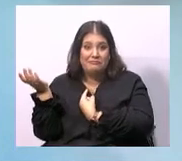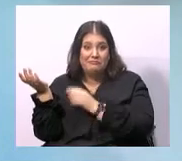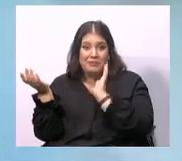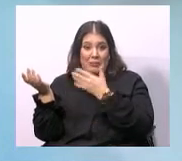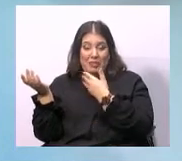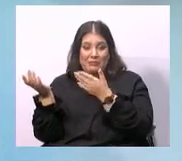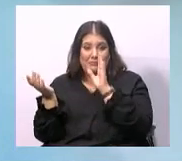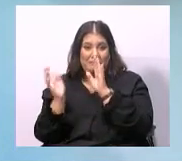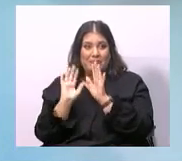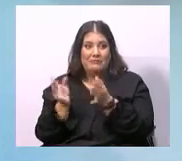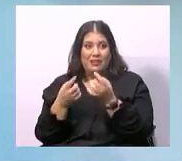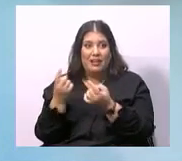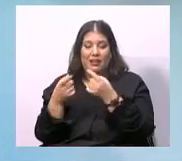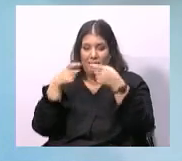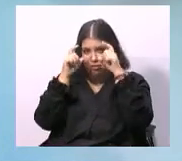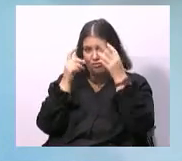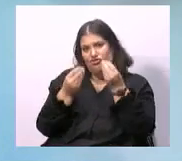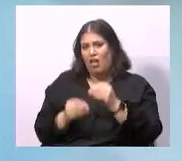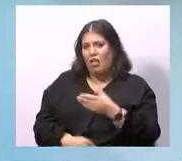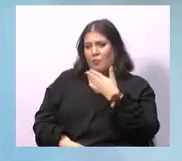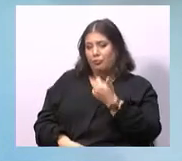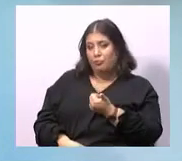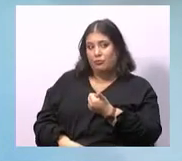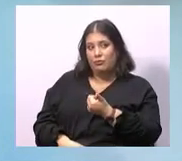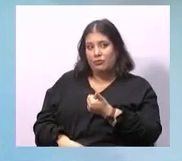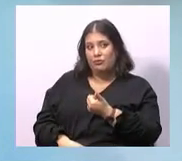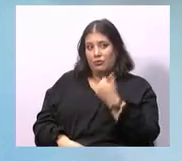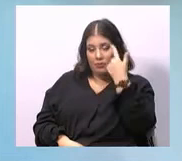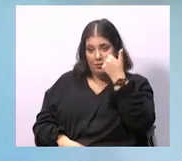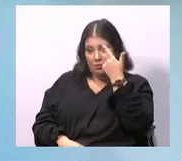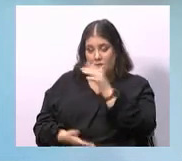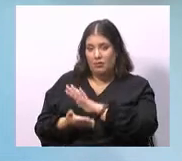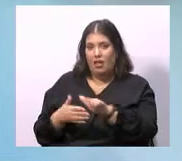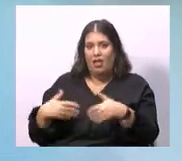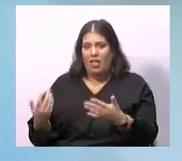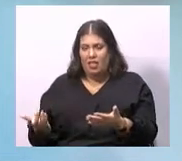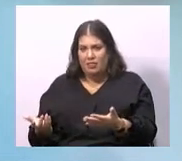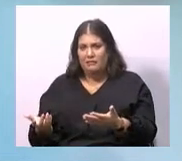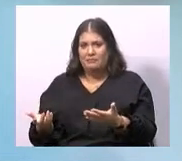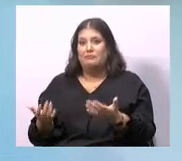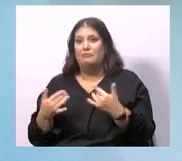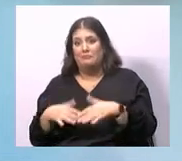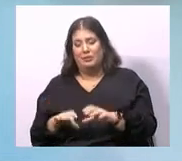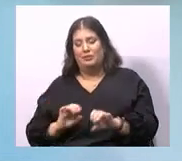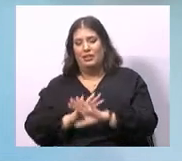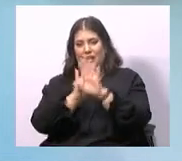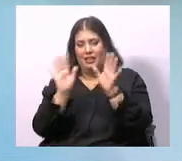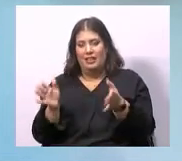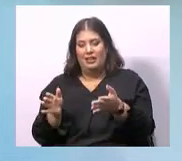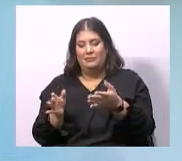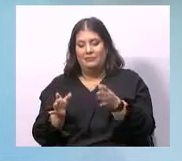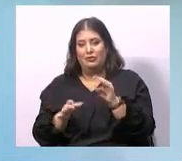Depende. Alguns até podem usar óculos por uma questão estética, Claro. sem qualquer tipo de graduação. Mas, naturalmente, que nas